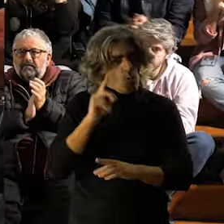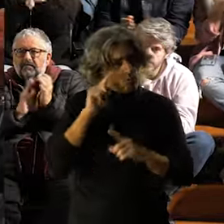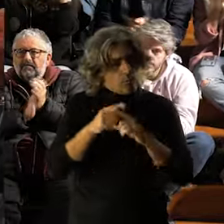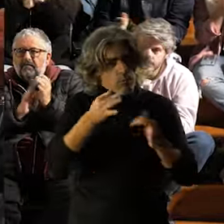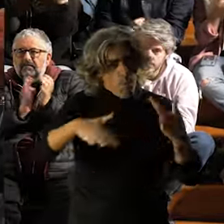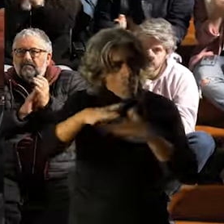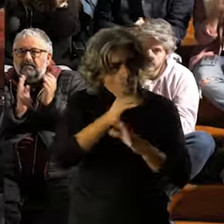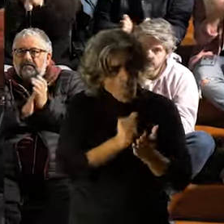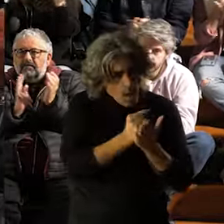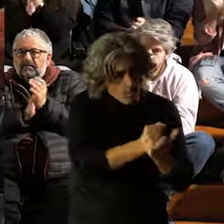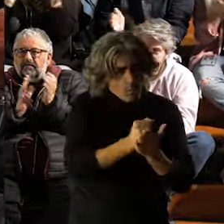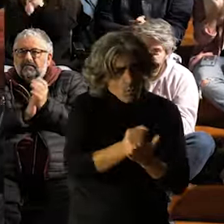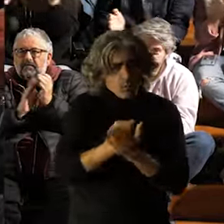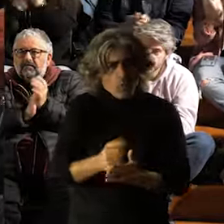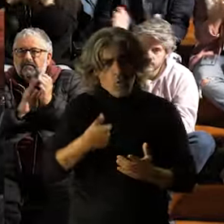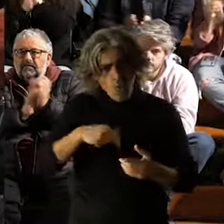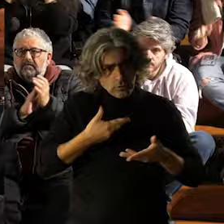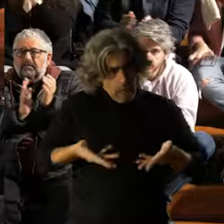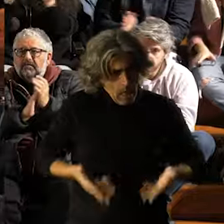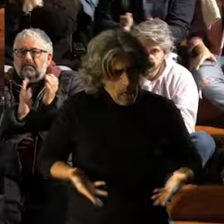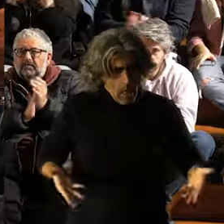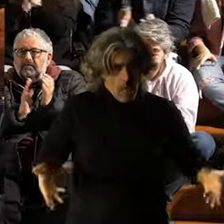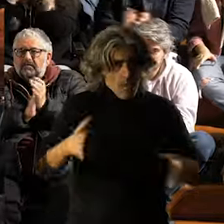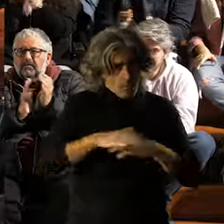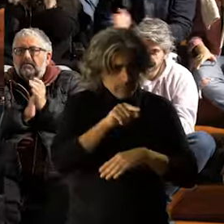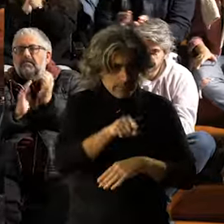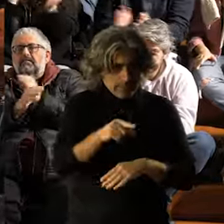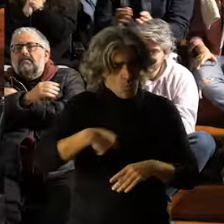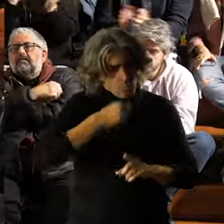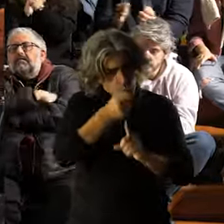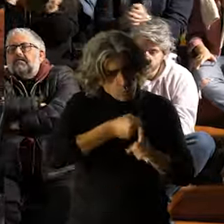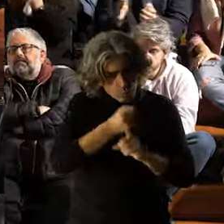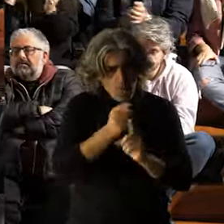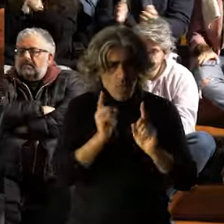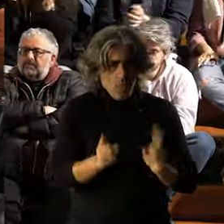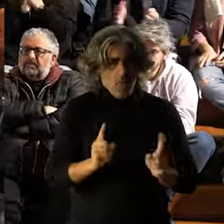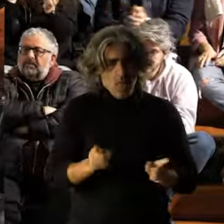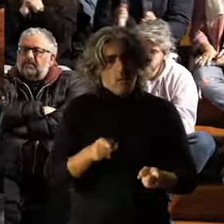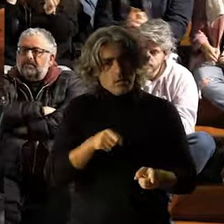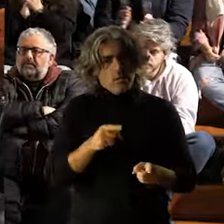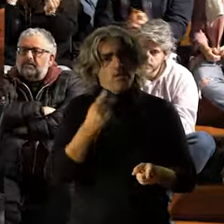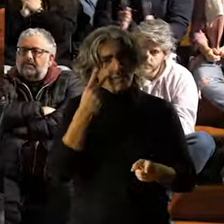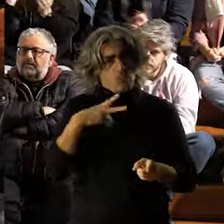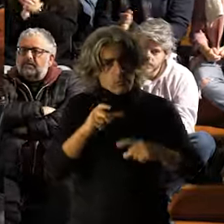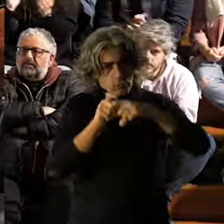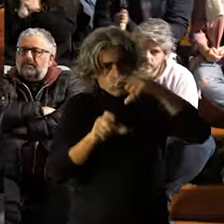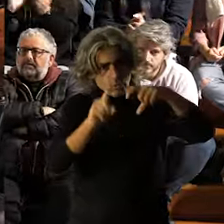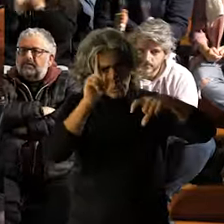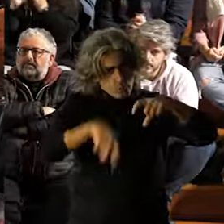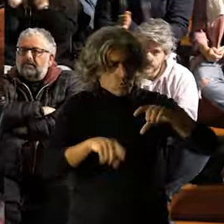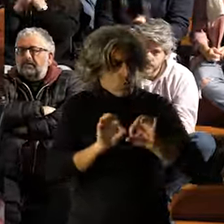povo. É para isso que aqui estamos. É esta a nossa luta. E é assim em todo o país.